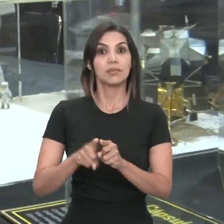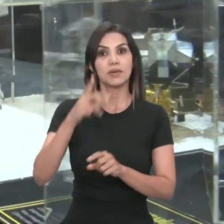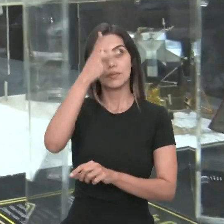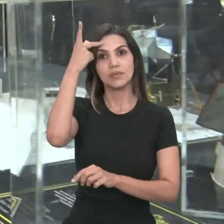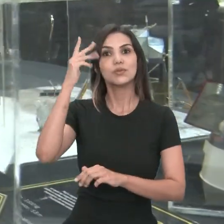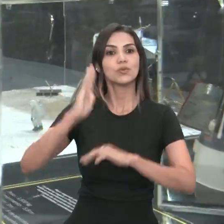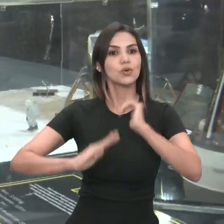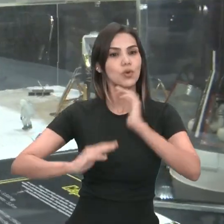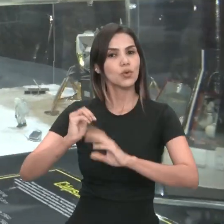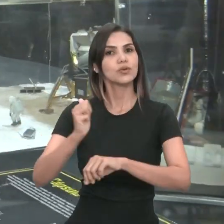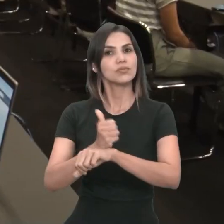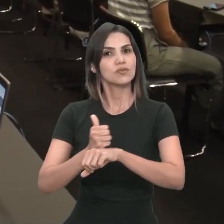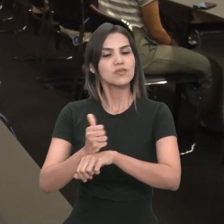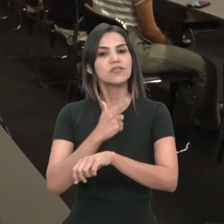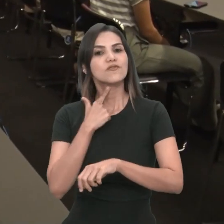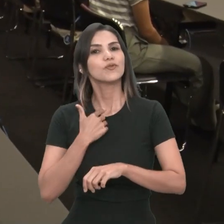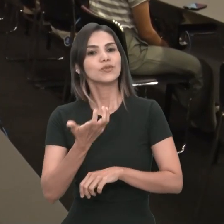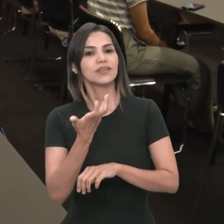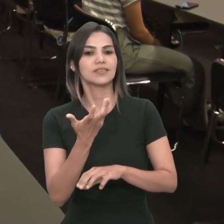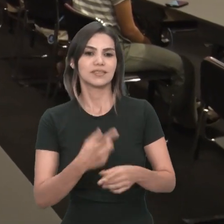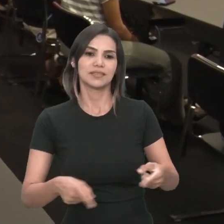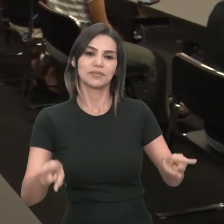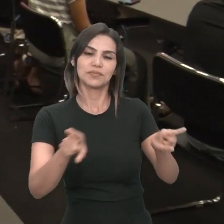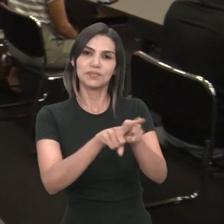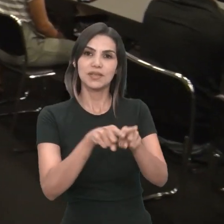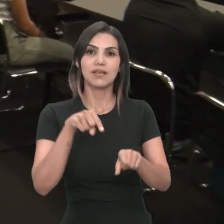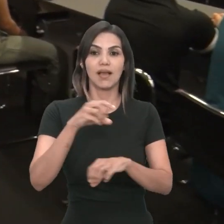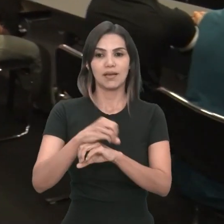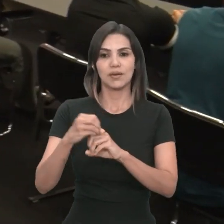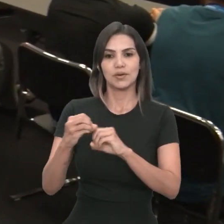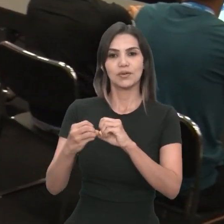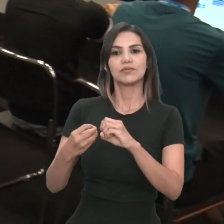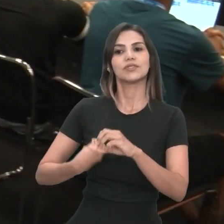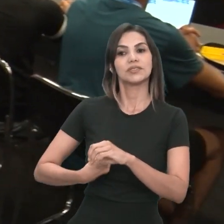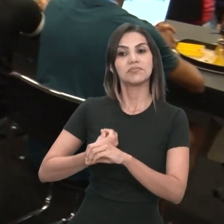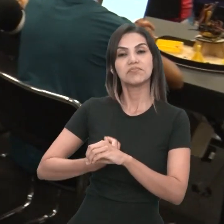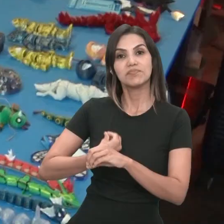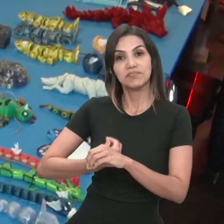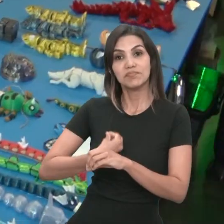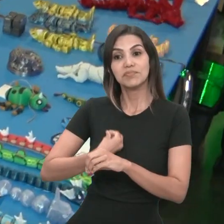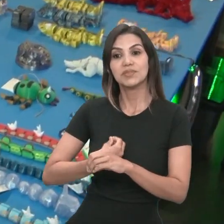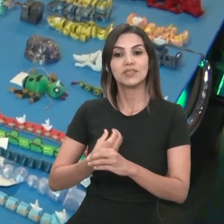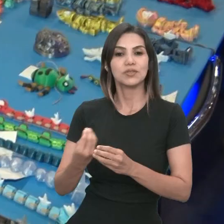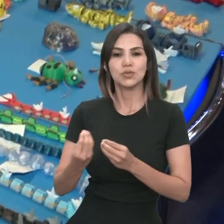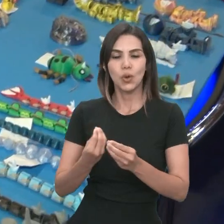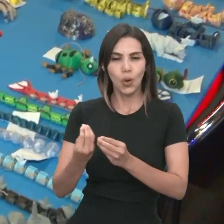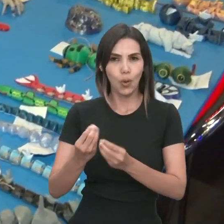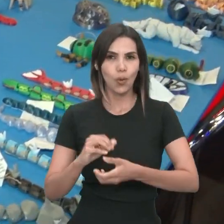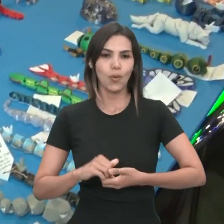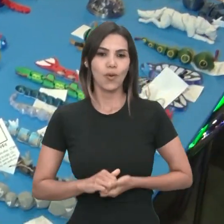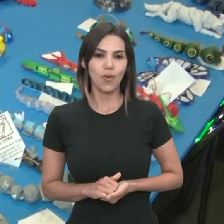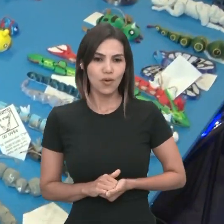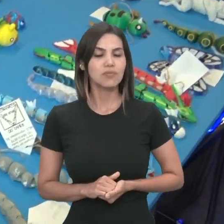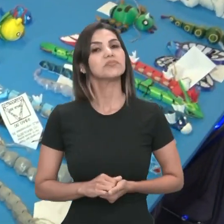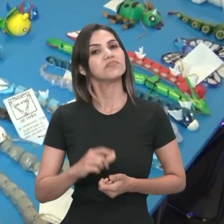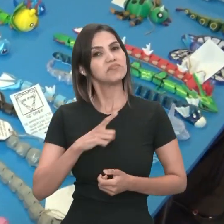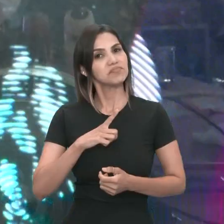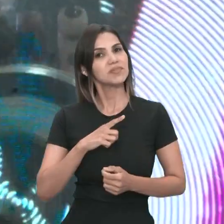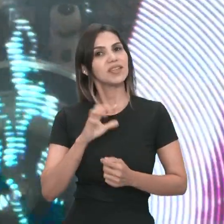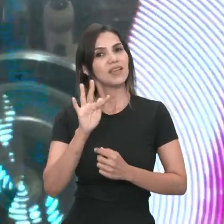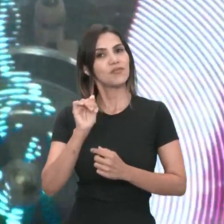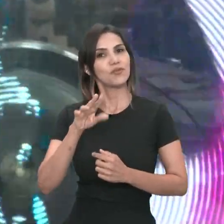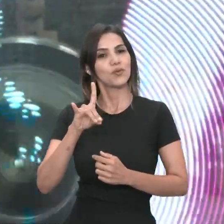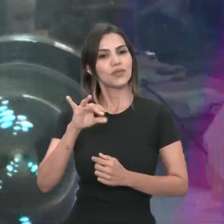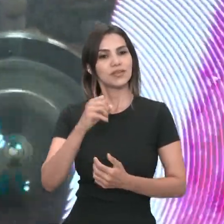de novas parcerias. A UFG esteve presente de diferentes formas, seja através das fundações de apoio,